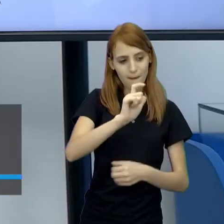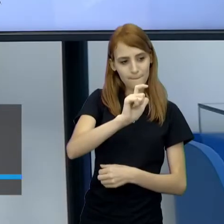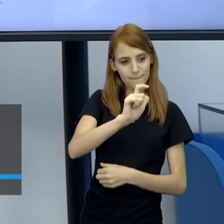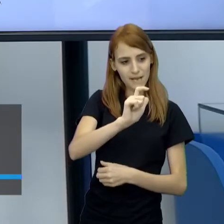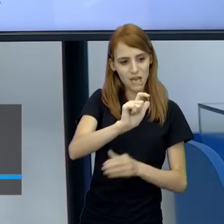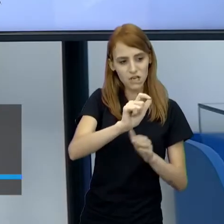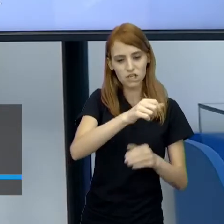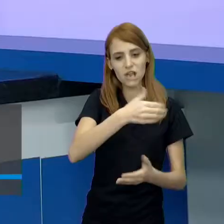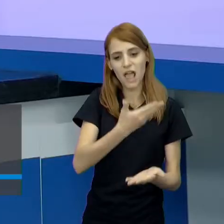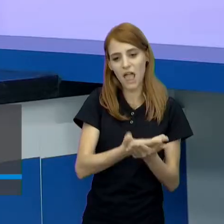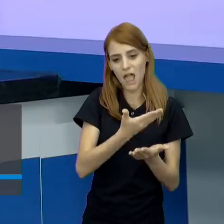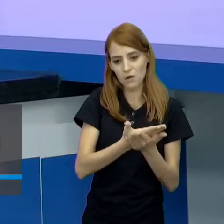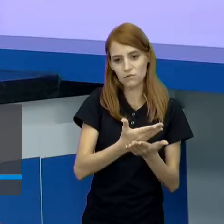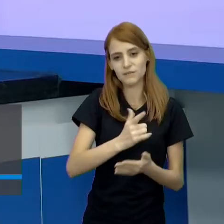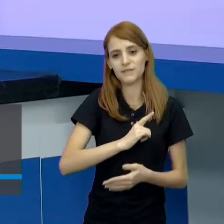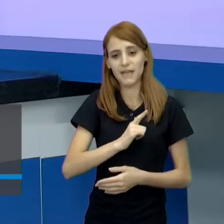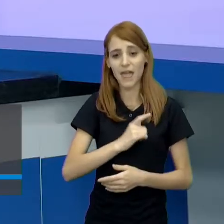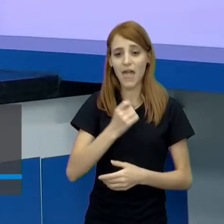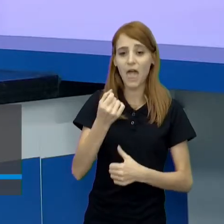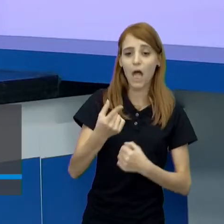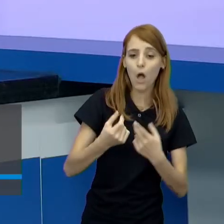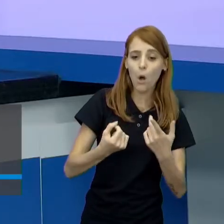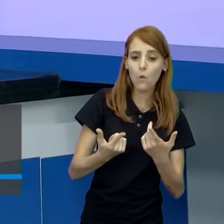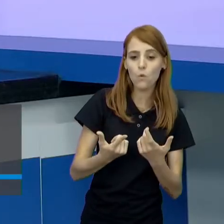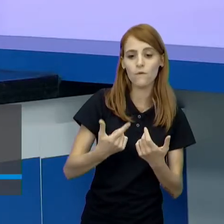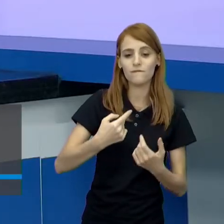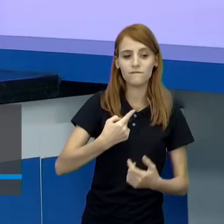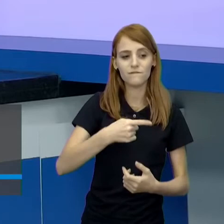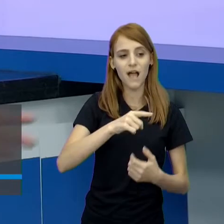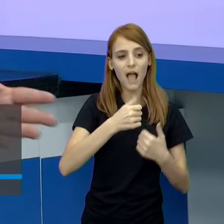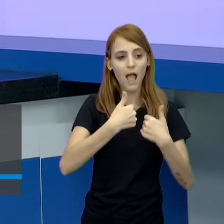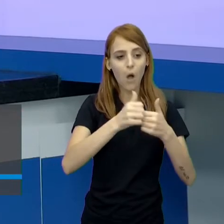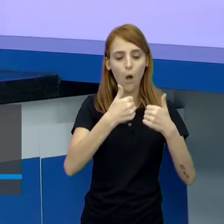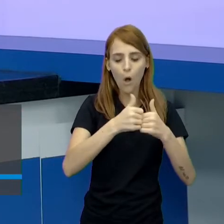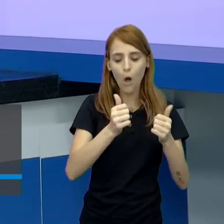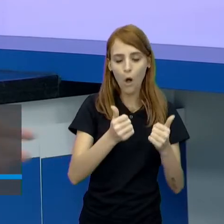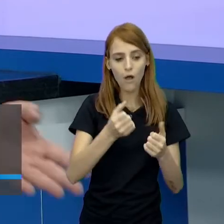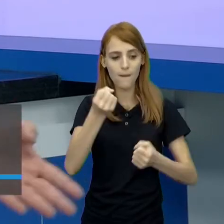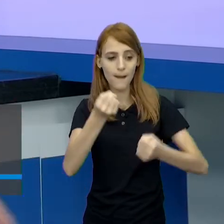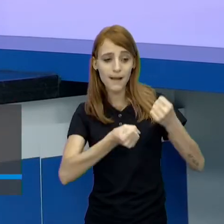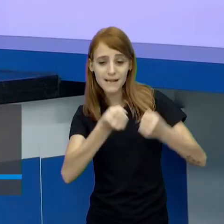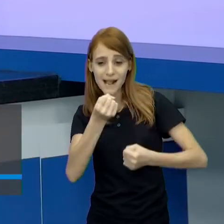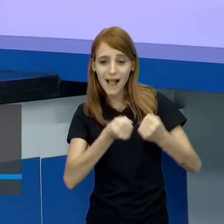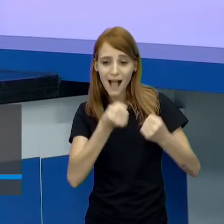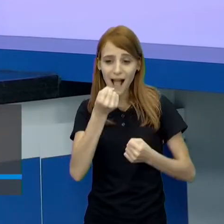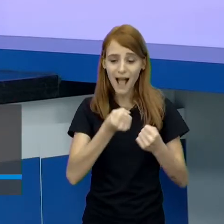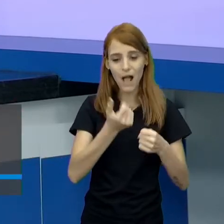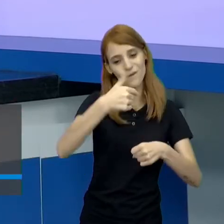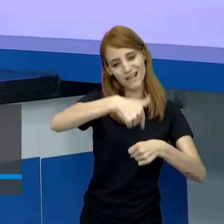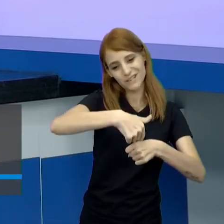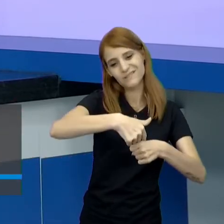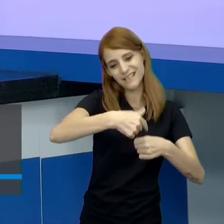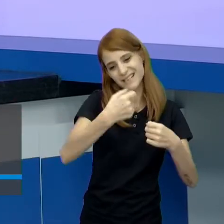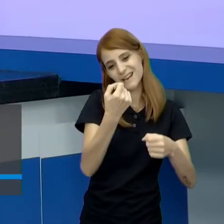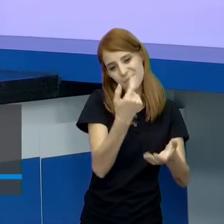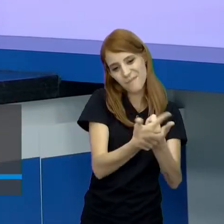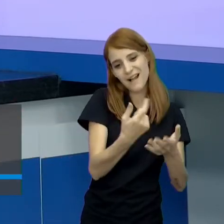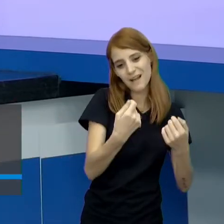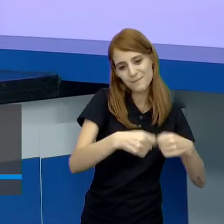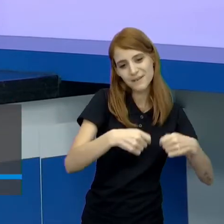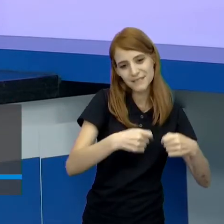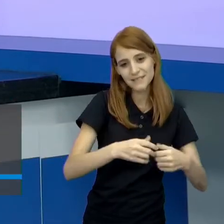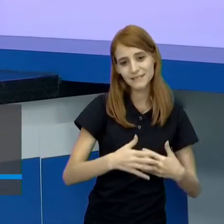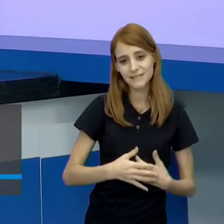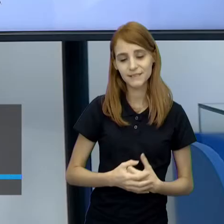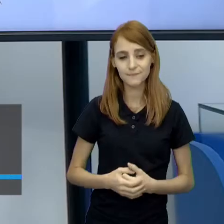gente gasta também, né? Tem gente que vai de perua, tem gente que vai de carro, né? Os pais deixam lá na escola, então... Tudo